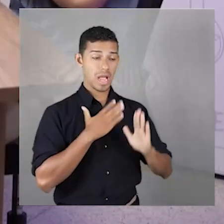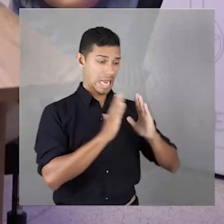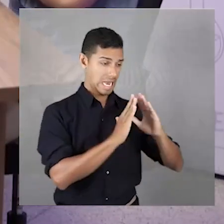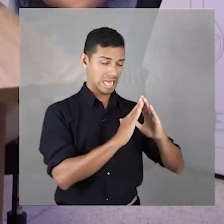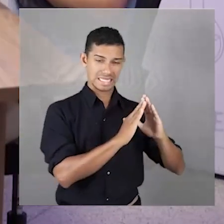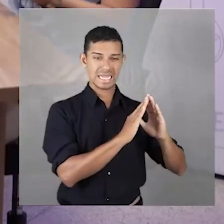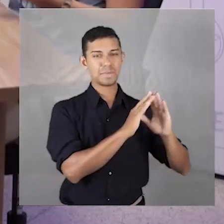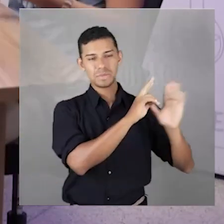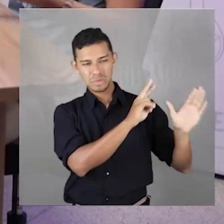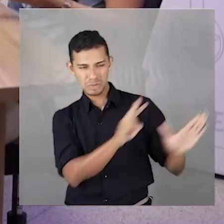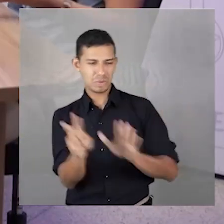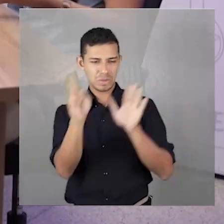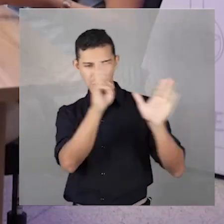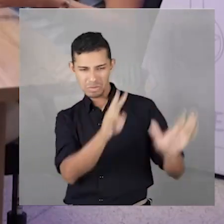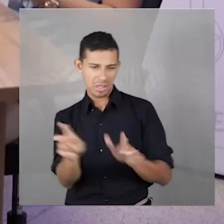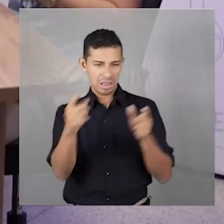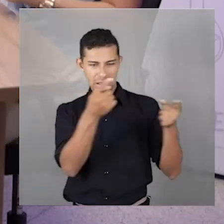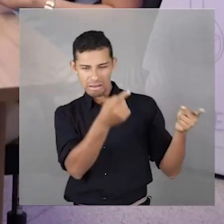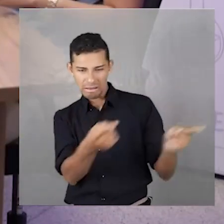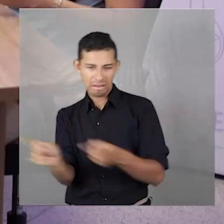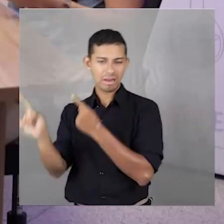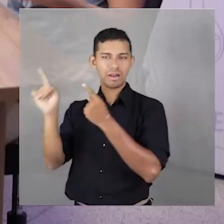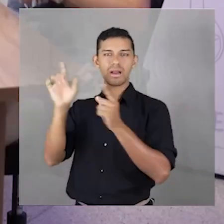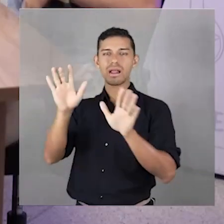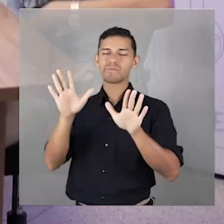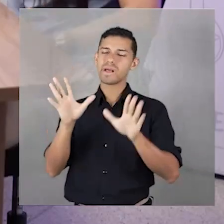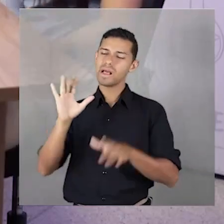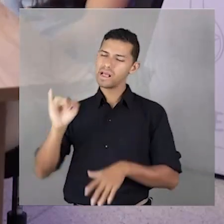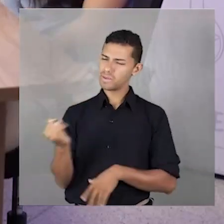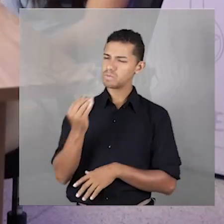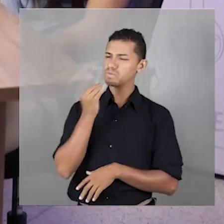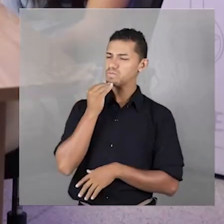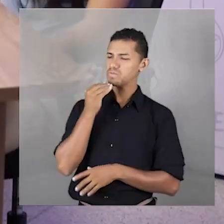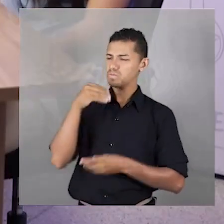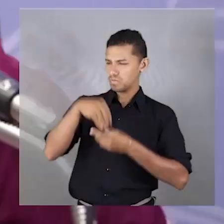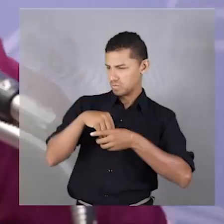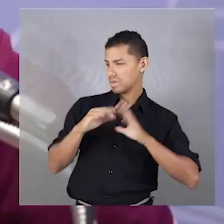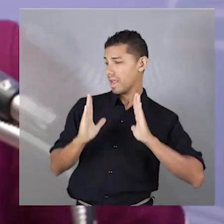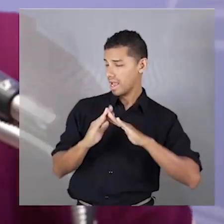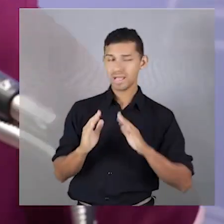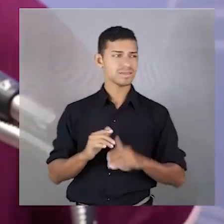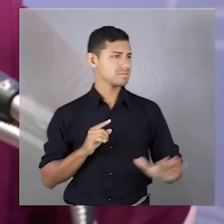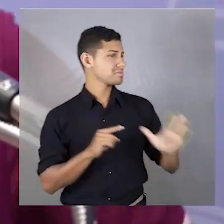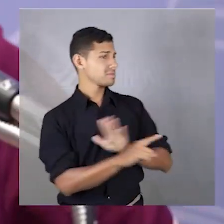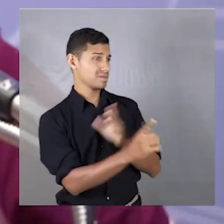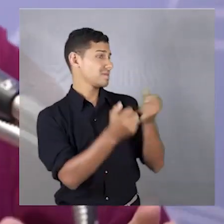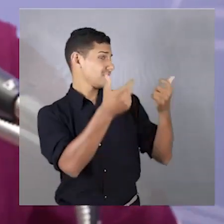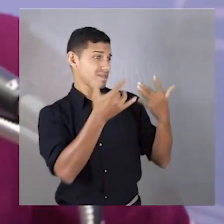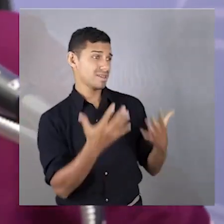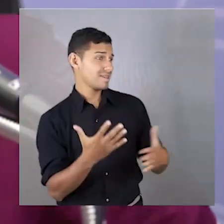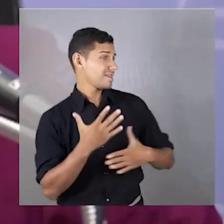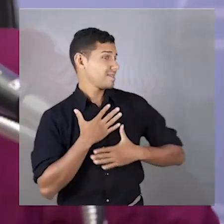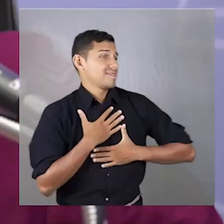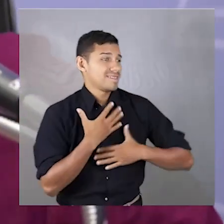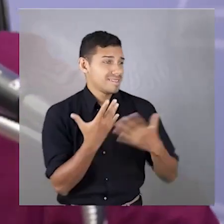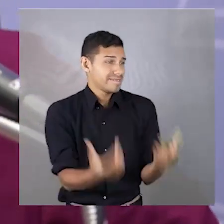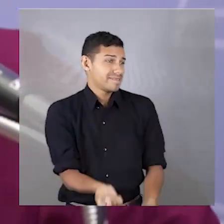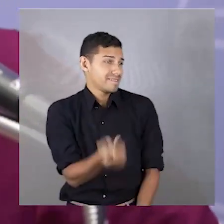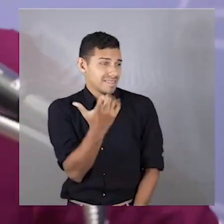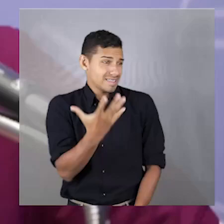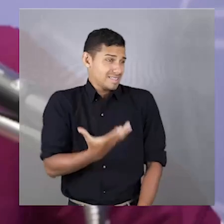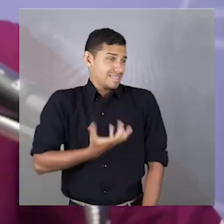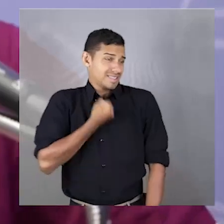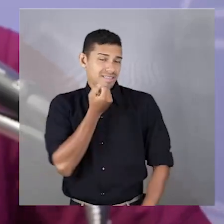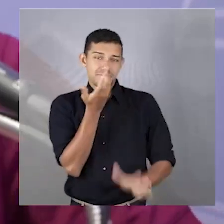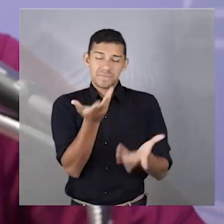durante, sem ser esses períodos de férias, né? E quer aproveitar e ficar dentro de casa. Bia, com uma pergunta dessa, tu me aperta sem me abraçar, Bia,